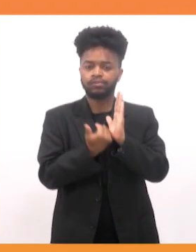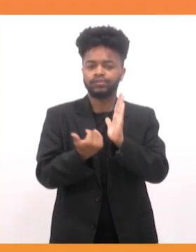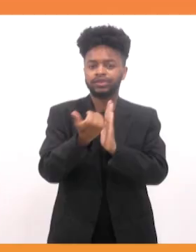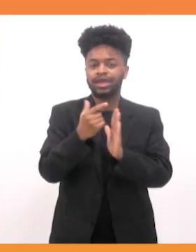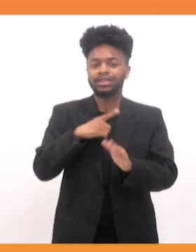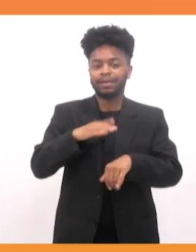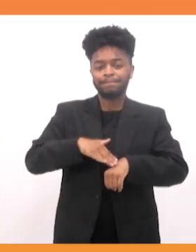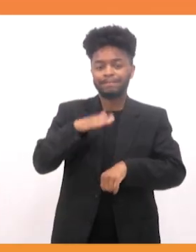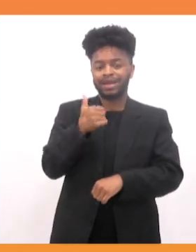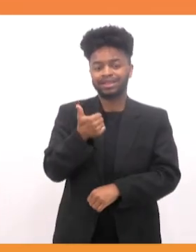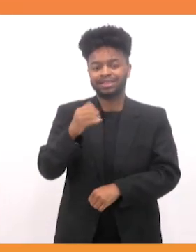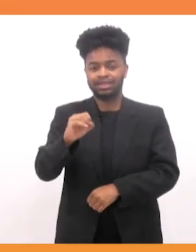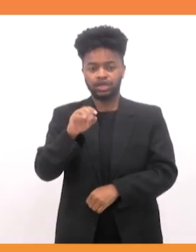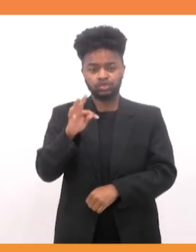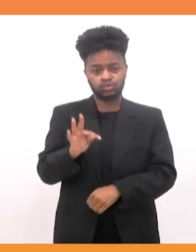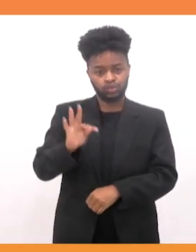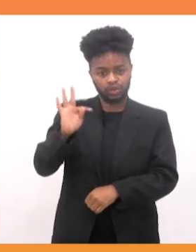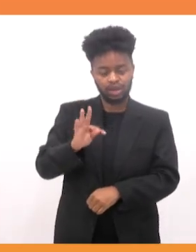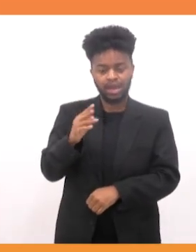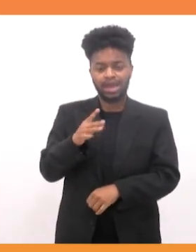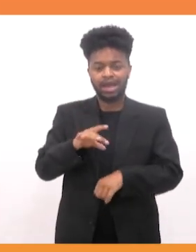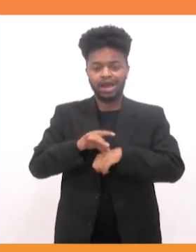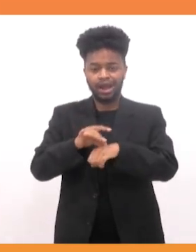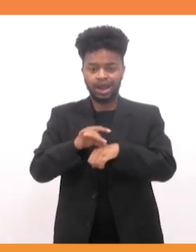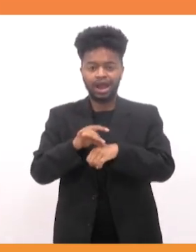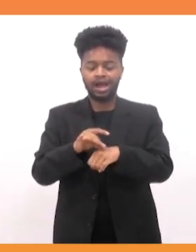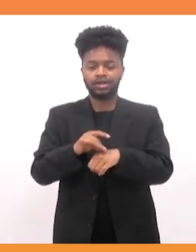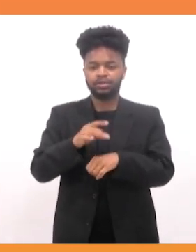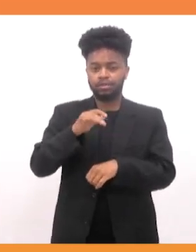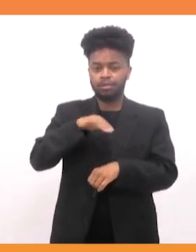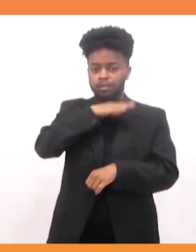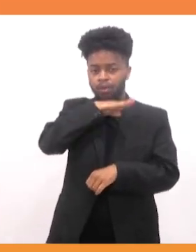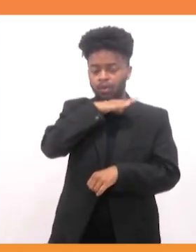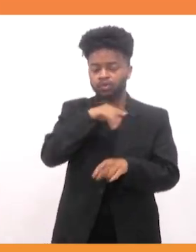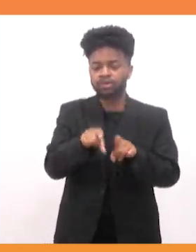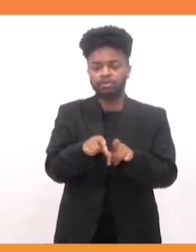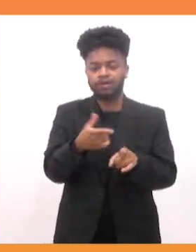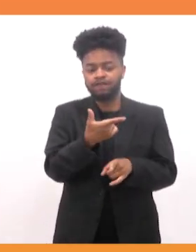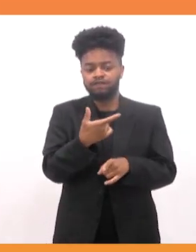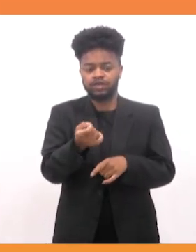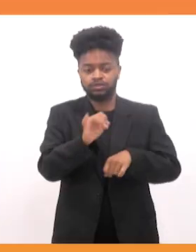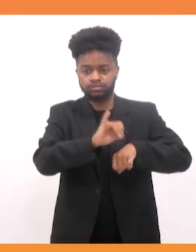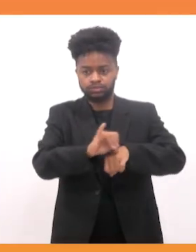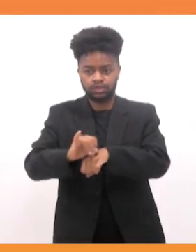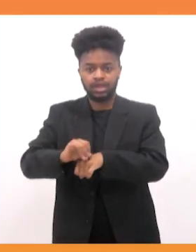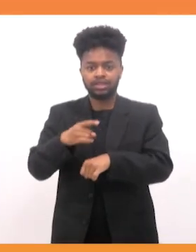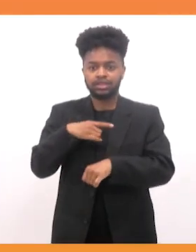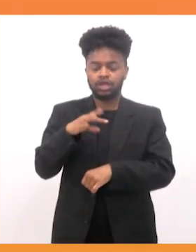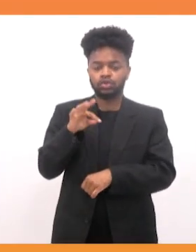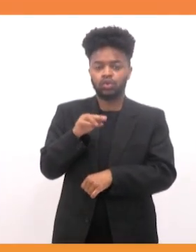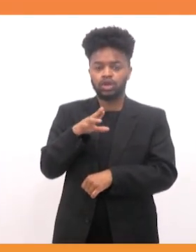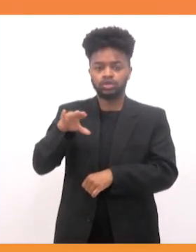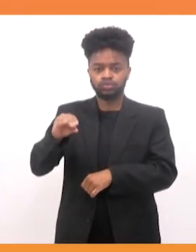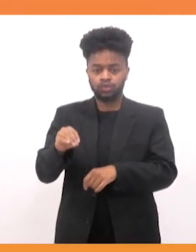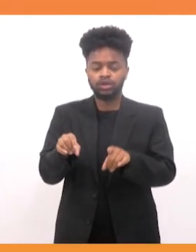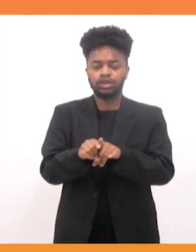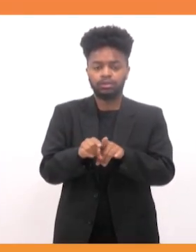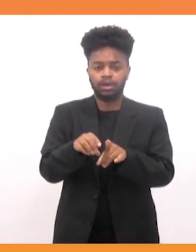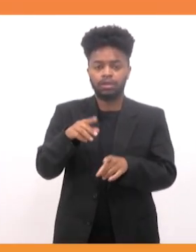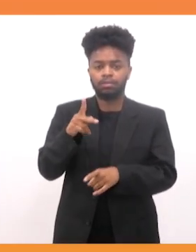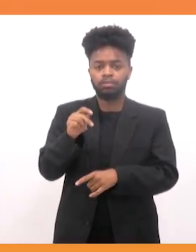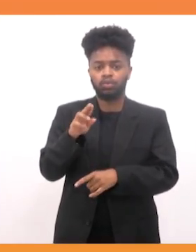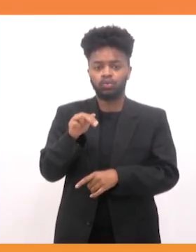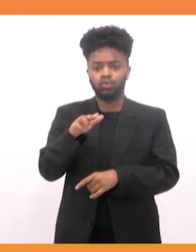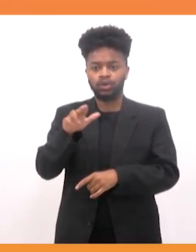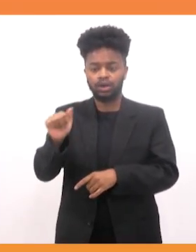10 toneladas de carne suína e 20 expositores, com um cardápio que vai do torresmo pururuca ao torresmo